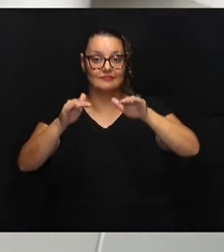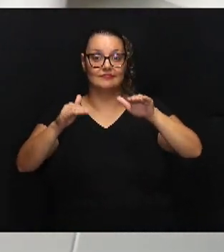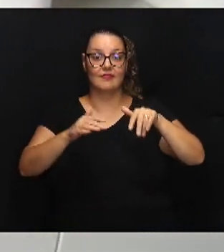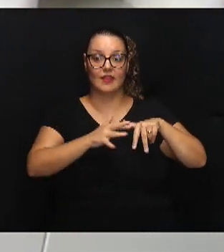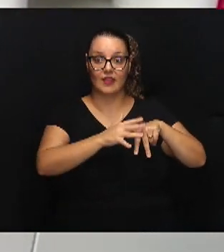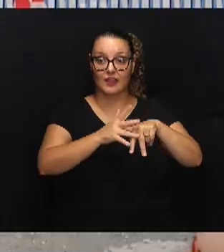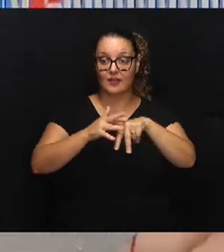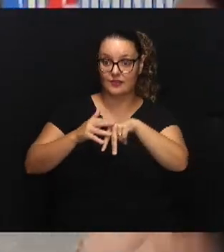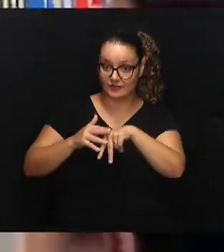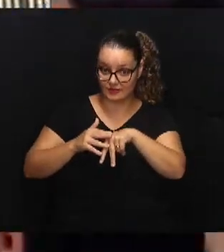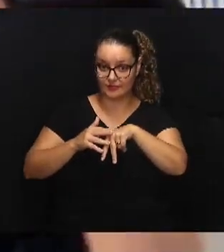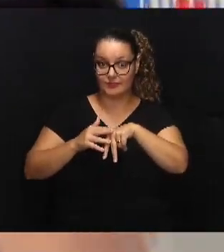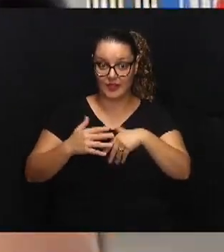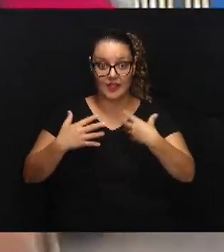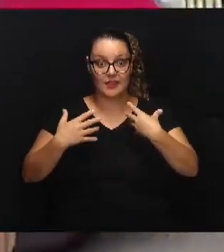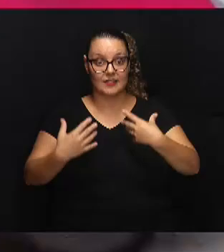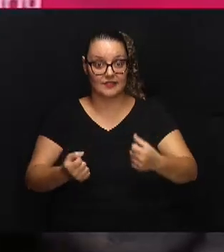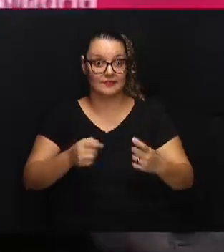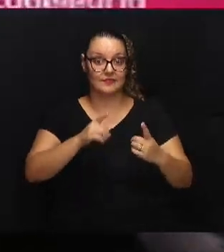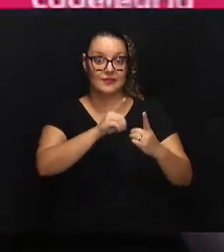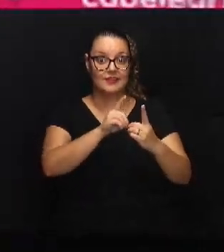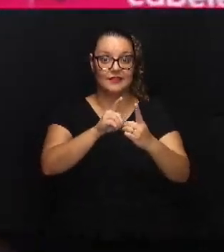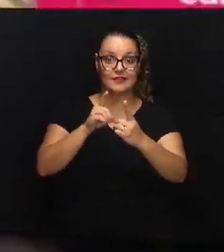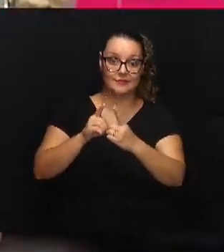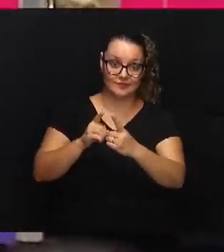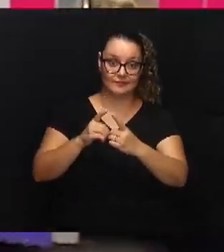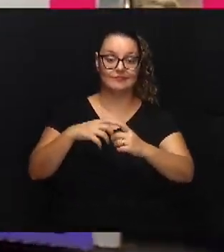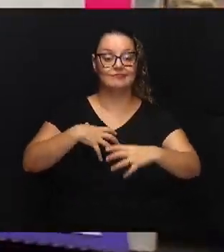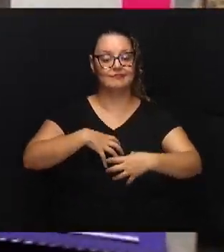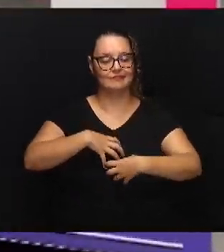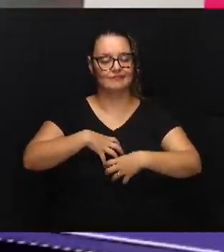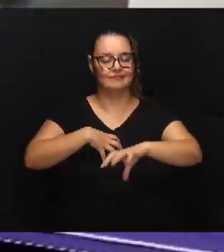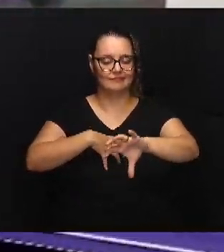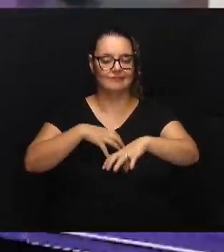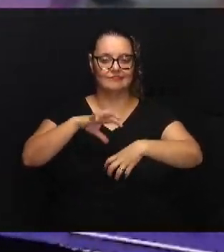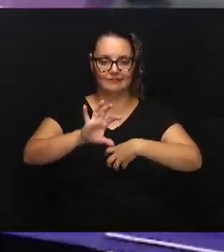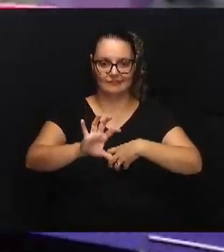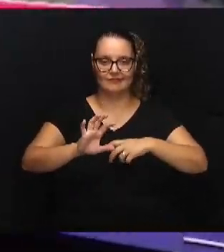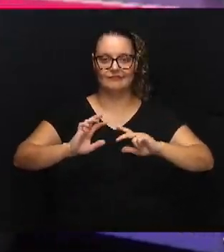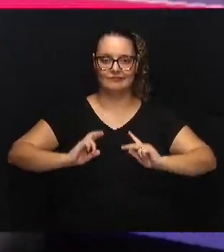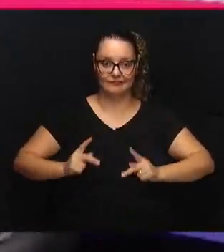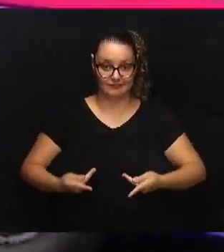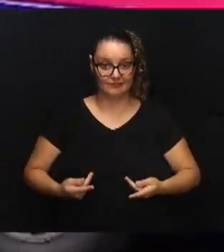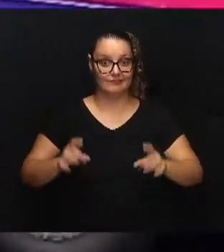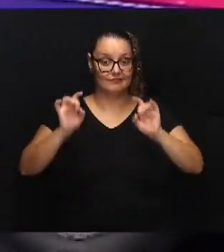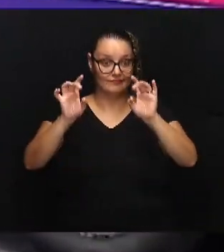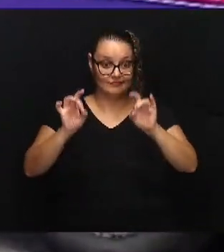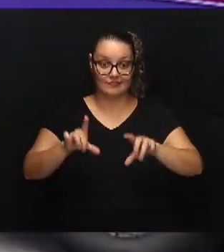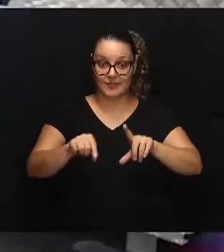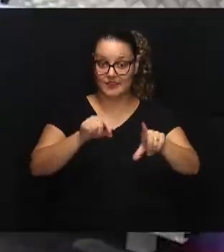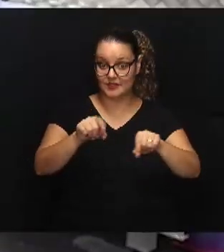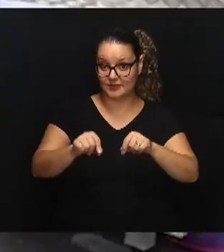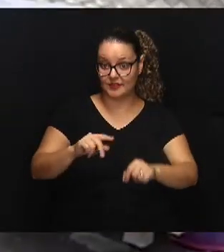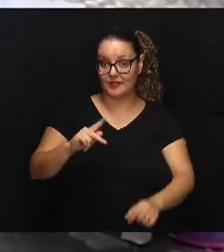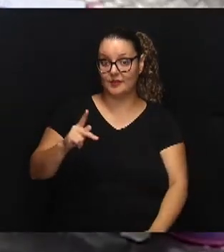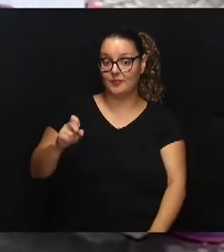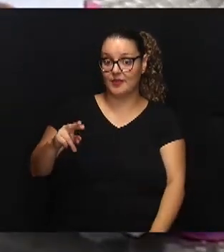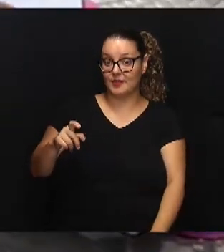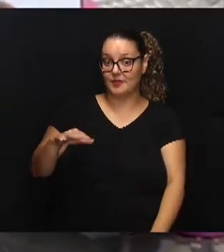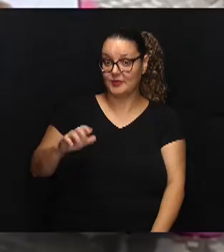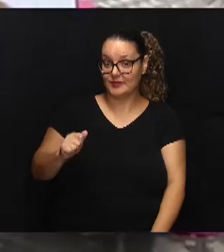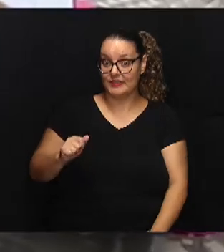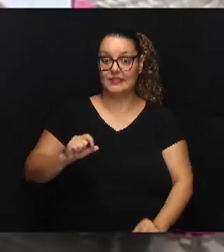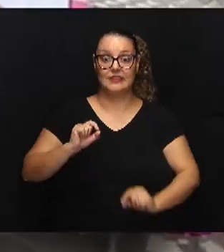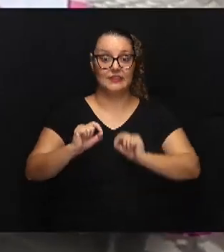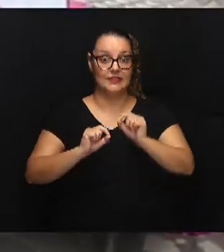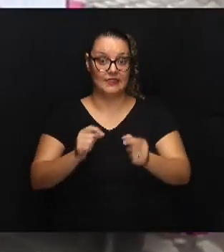pacientes oncológicos recebem atendimento humanizado e exclusivo para escolherem as perucas. Quem